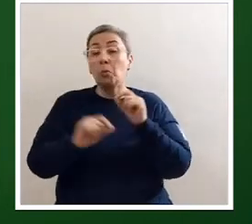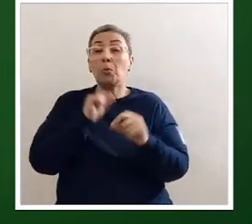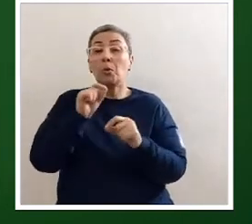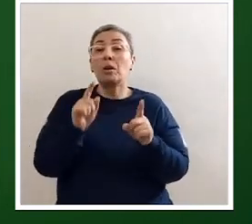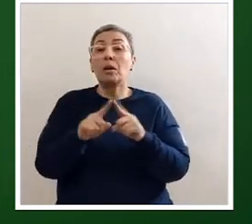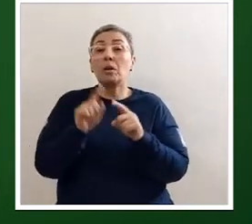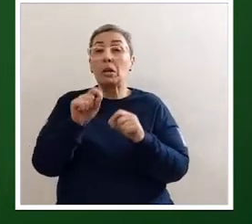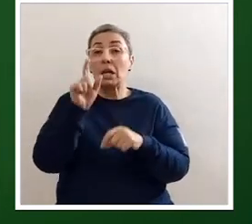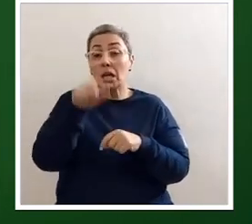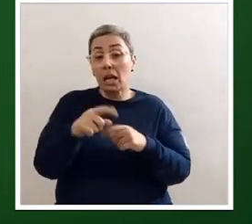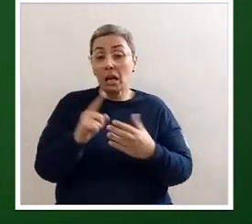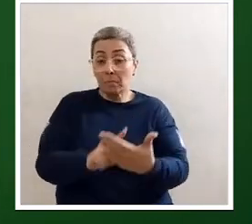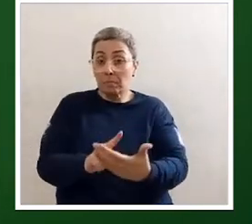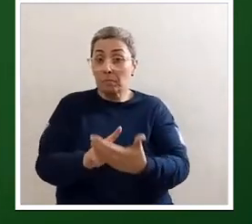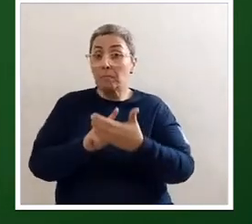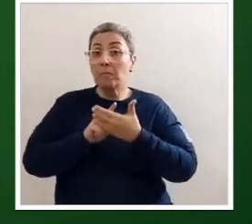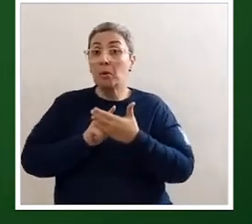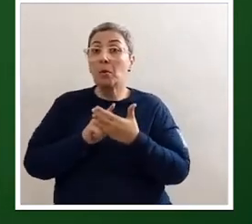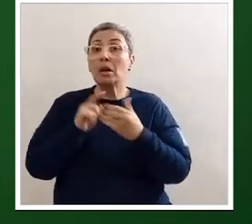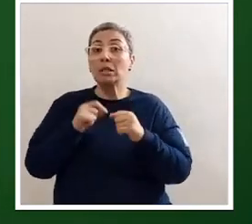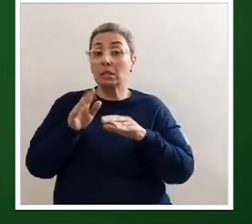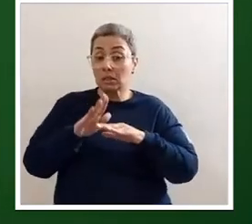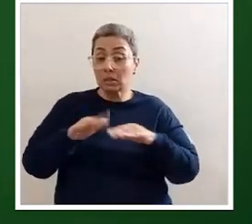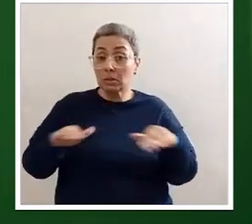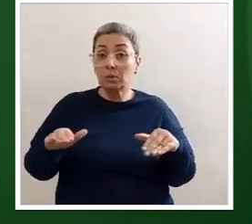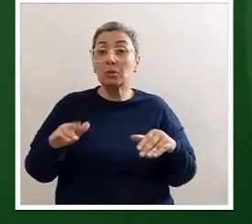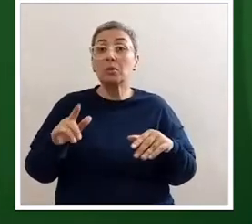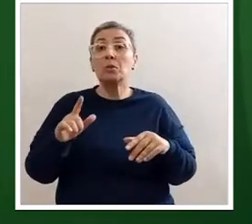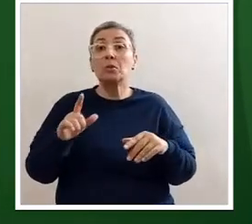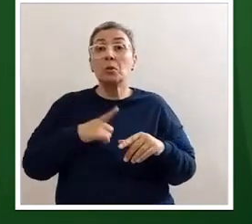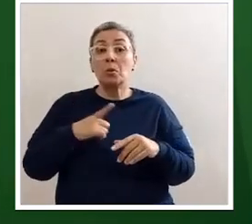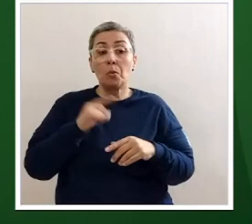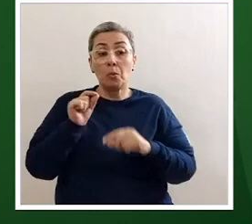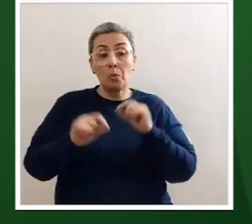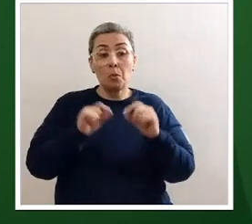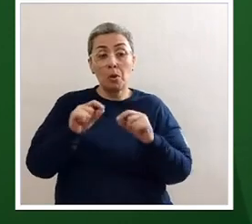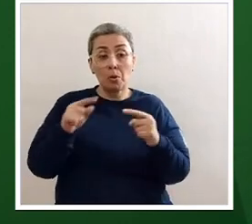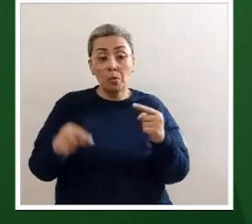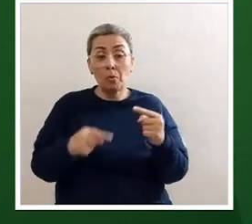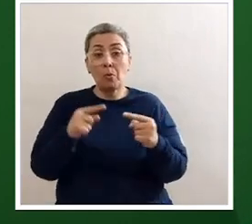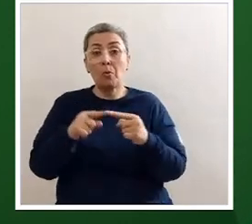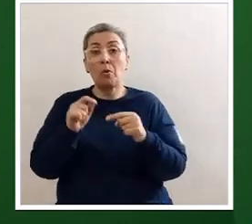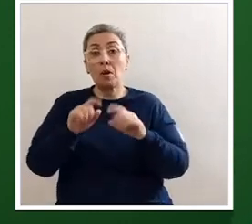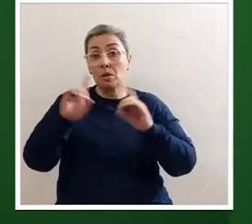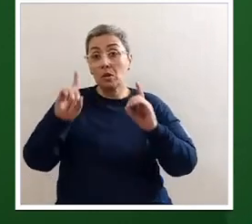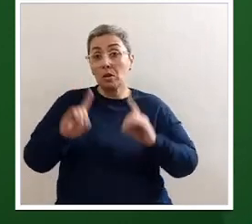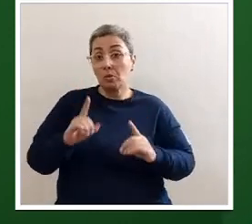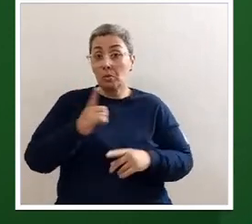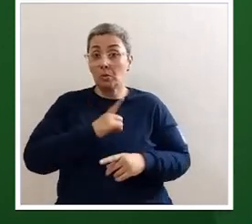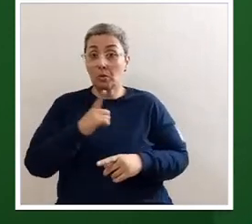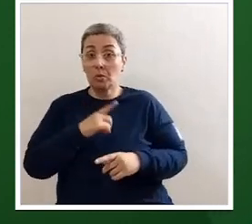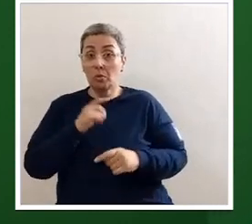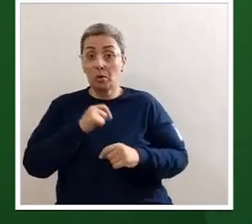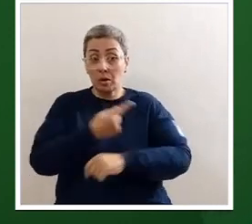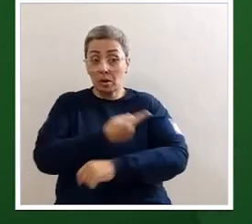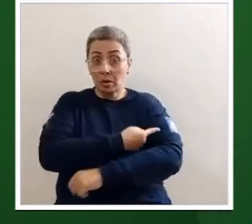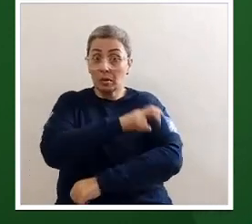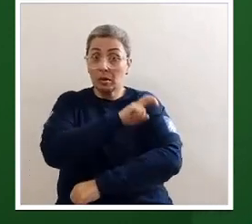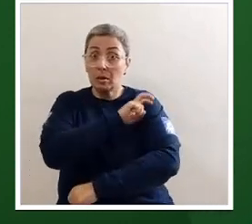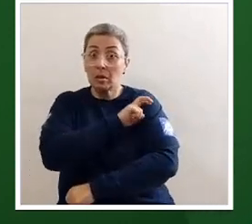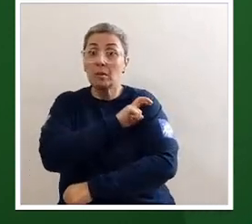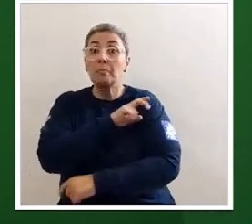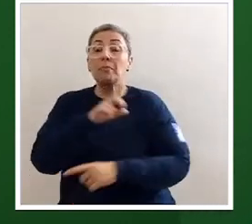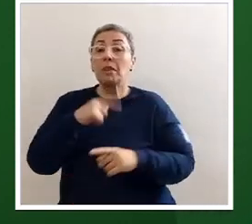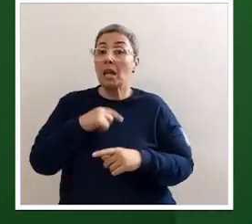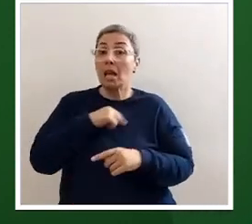aquele acolhimento que as crianças têm em relação a criança com deficiência nos anos iniciais